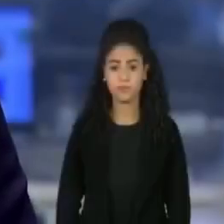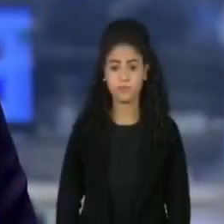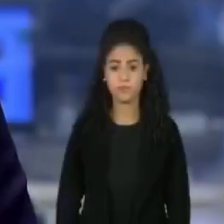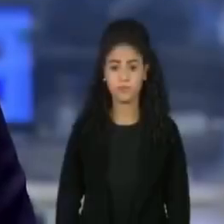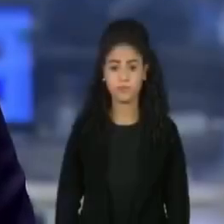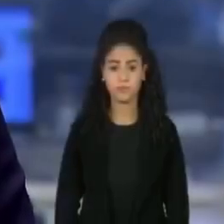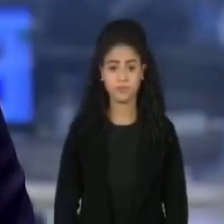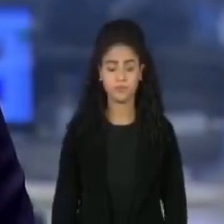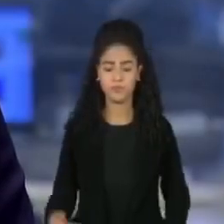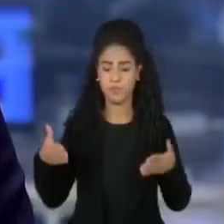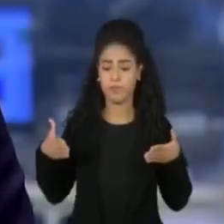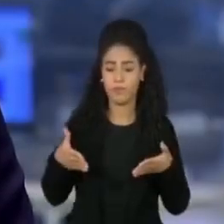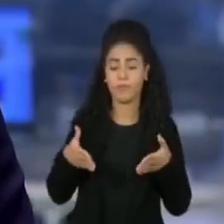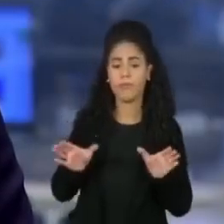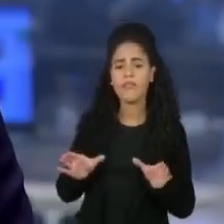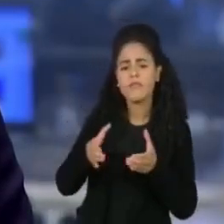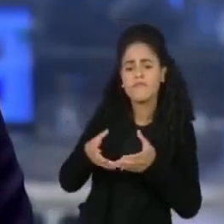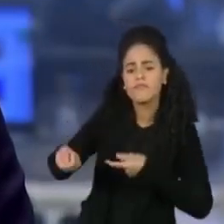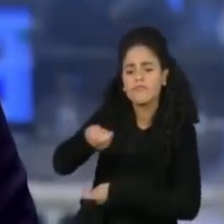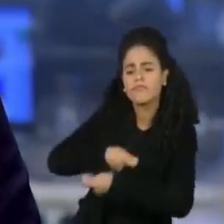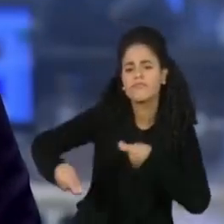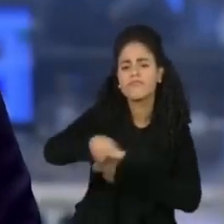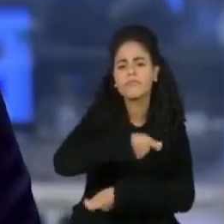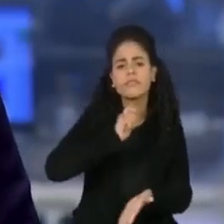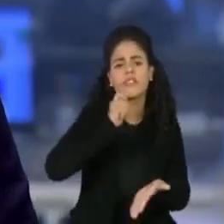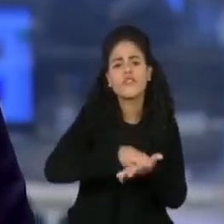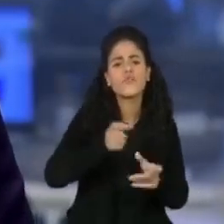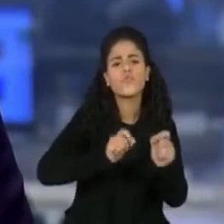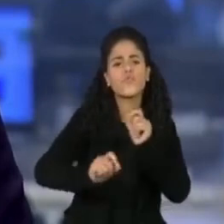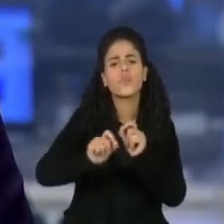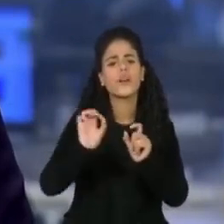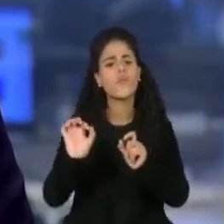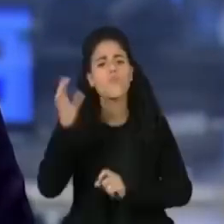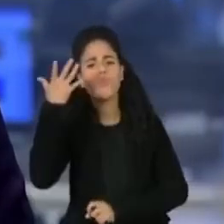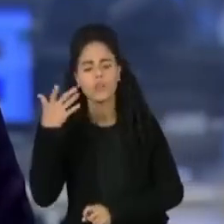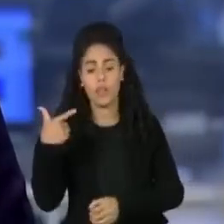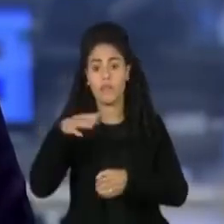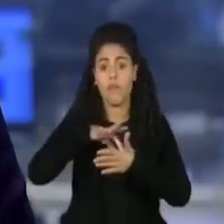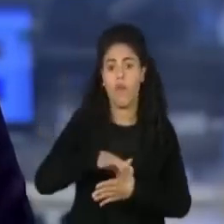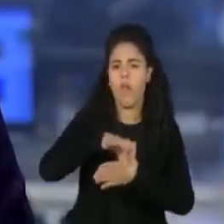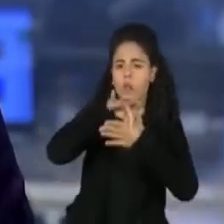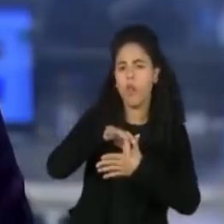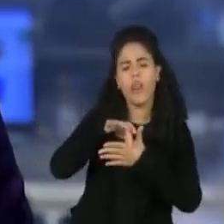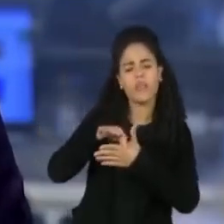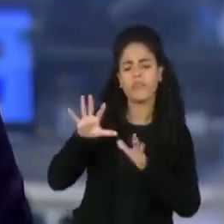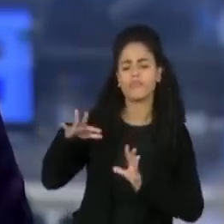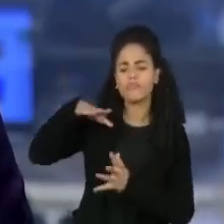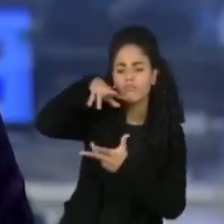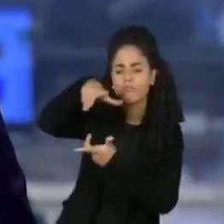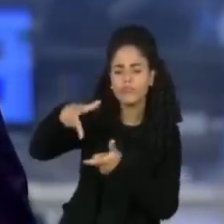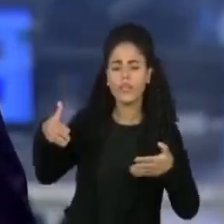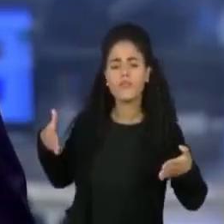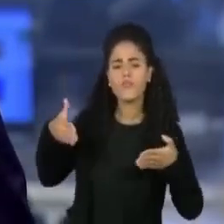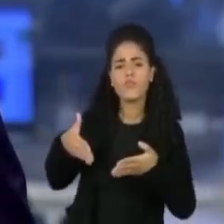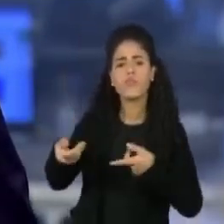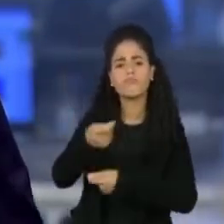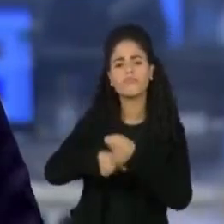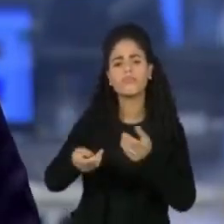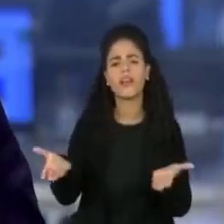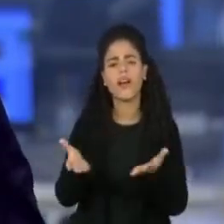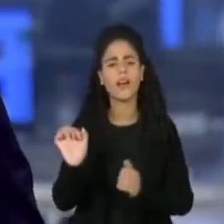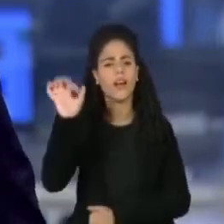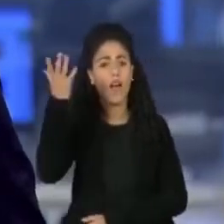O Fórum Econômico Mundial em Davos começa apagado e esvaziado, sem os líderes mundiais mais importantes diante das crises